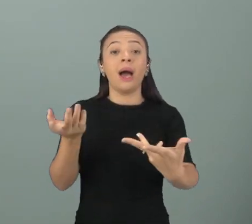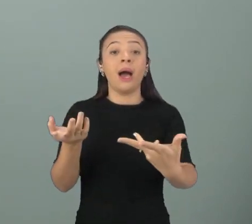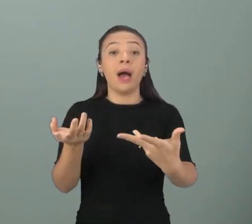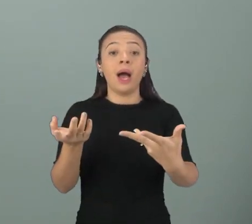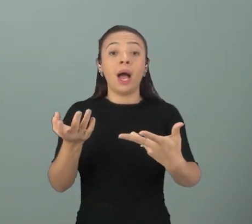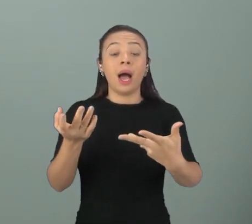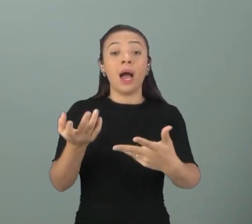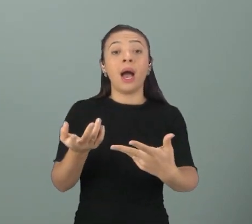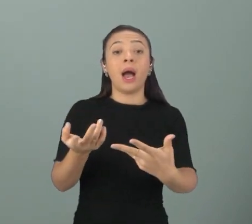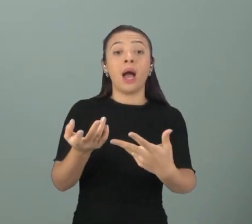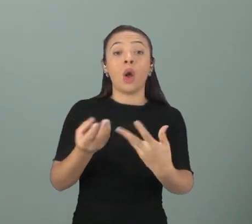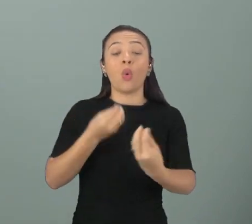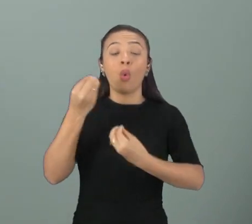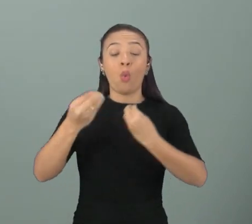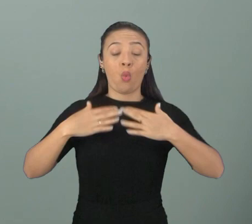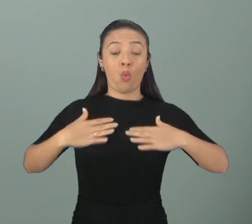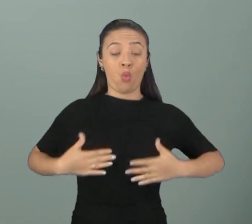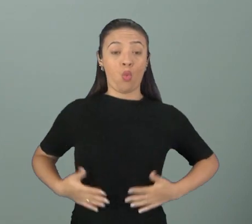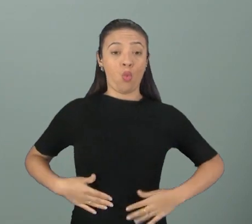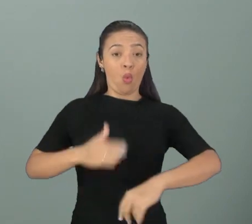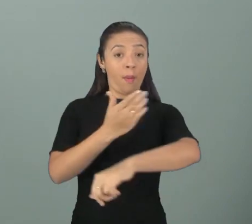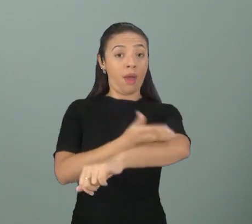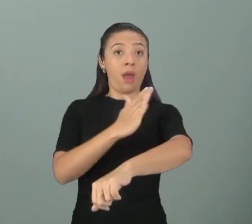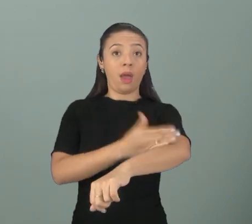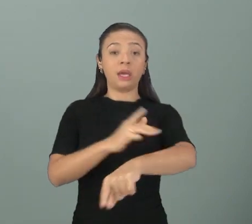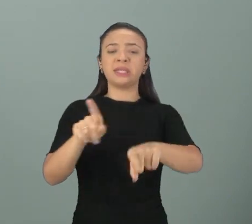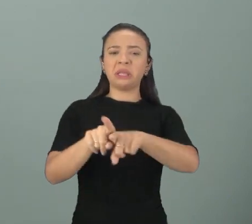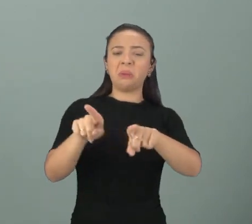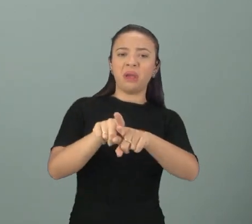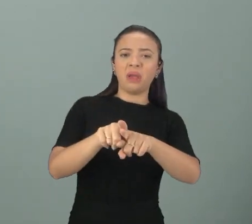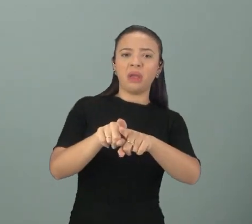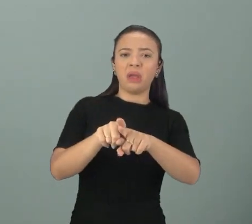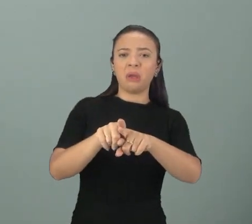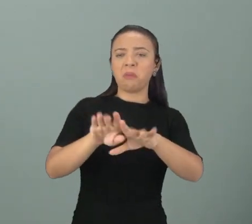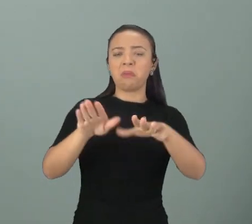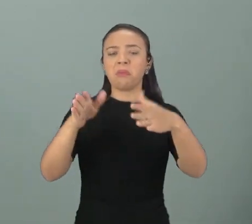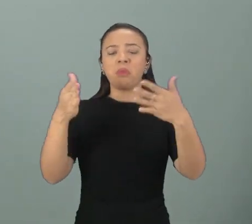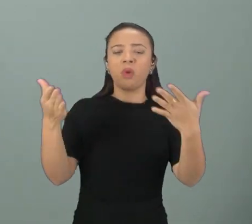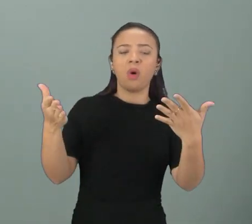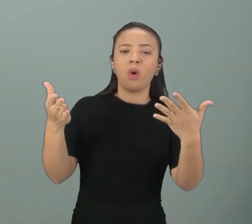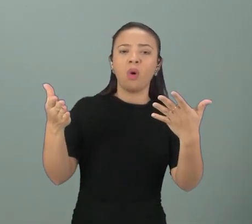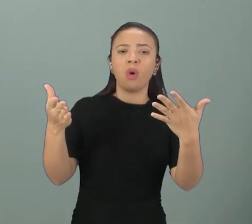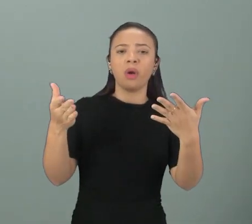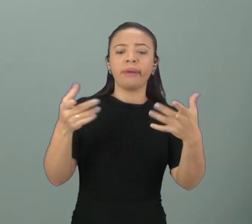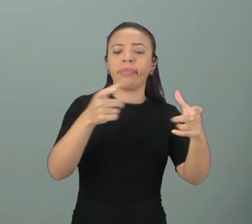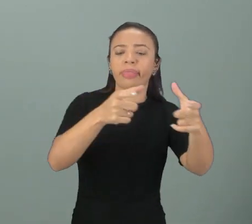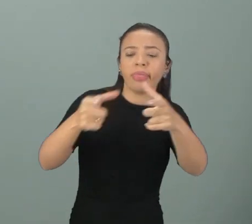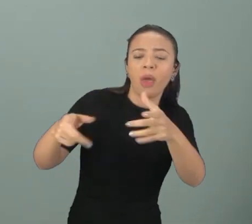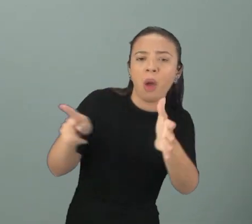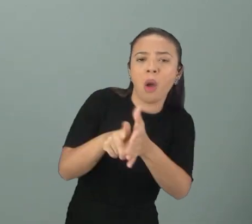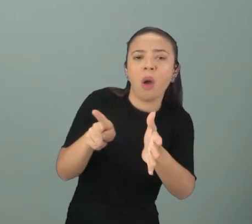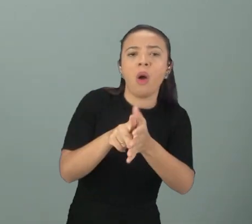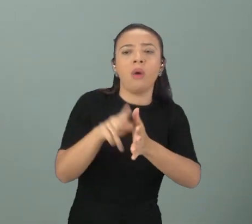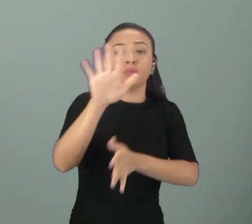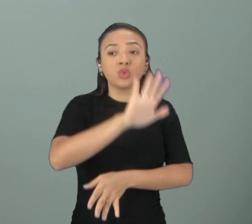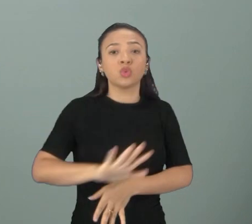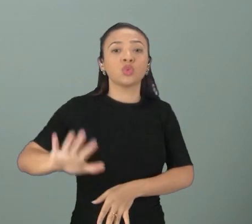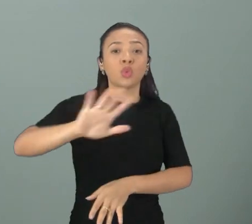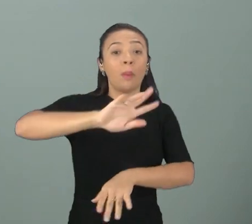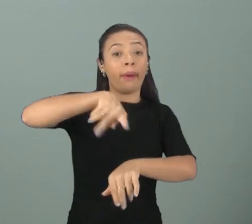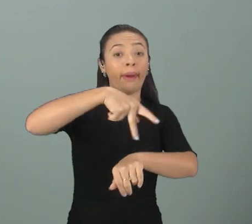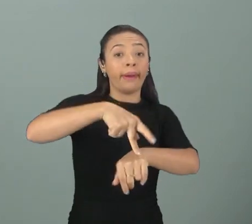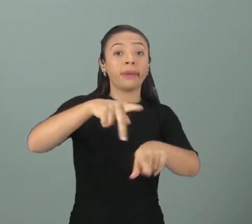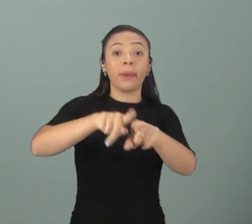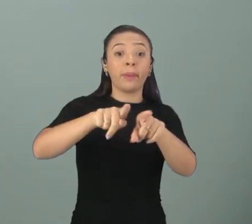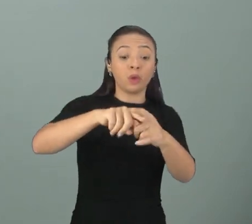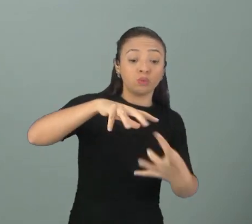corporais, e aí a gente vai abranger um pouquinho sobre as regiões, né? Quais são as práticas corporais em cada região e no mundo